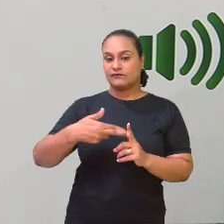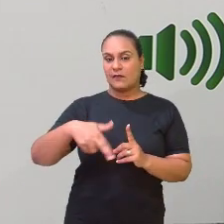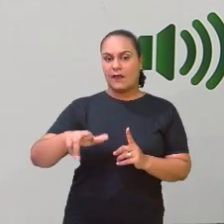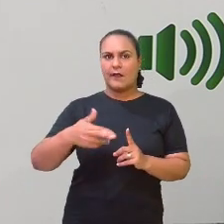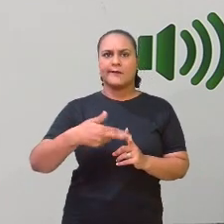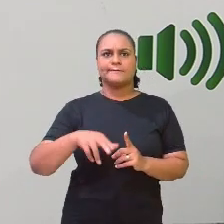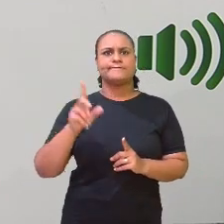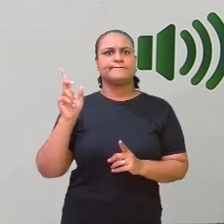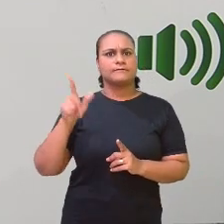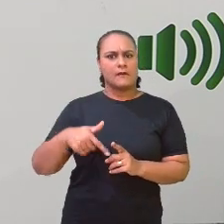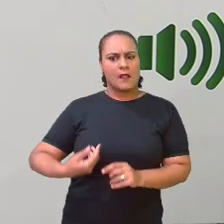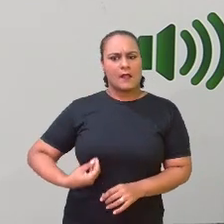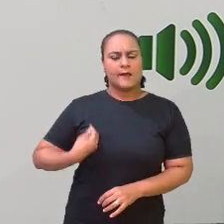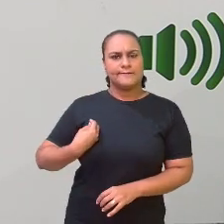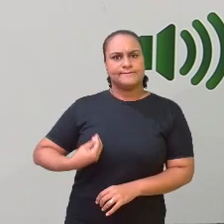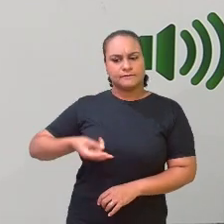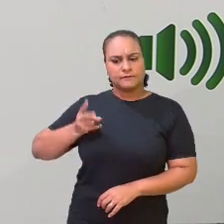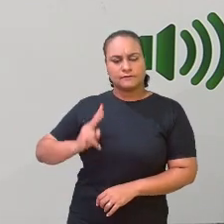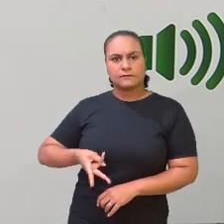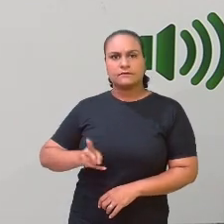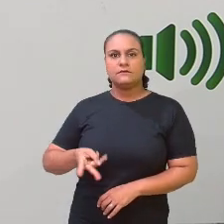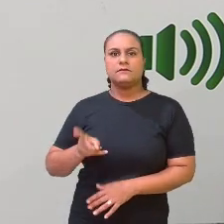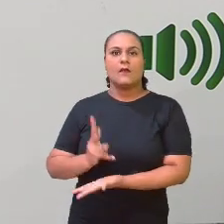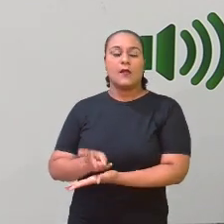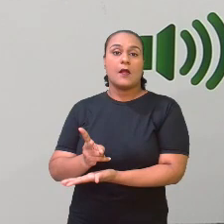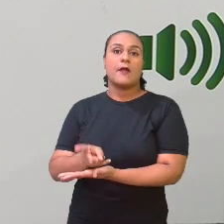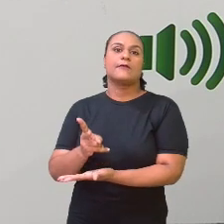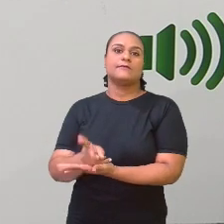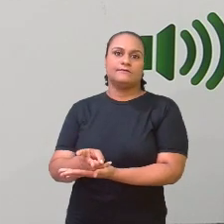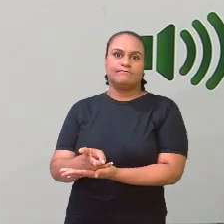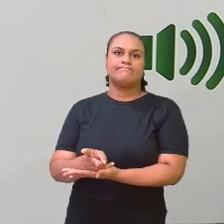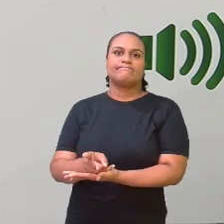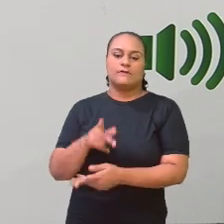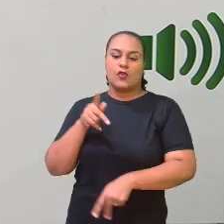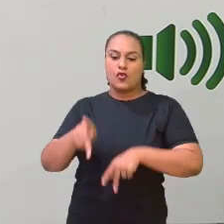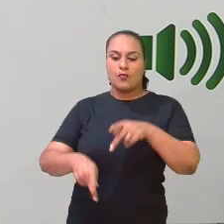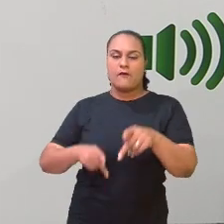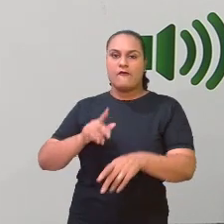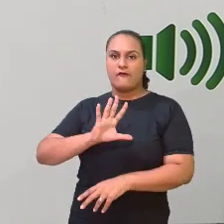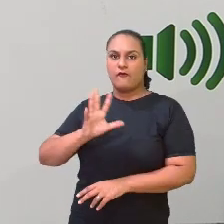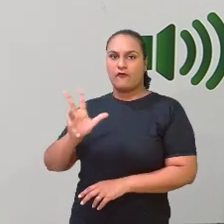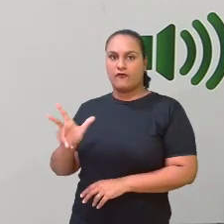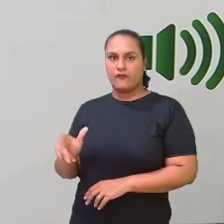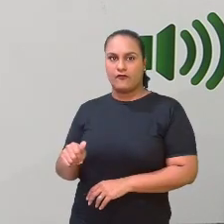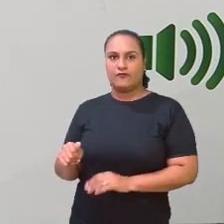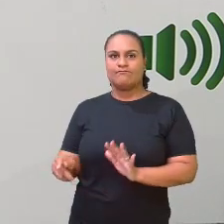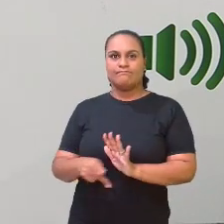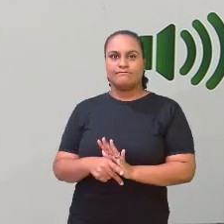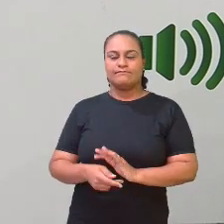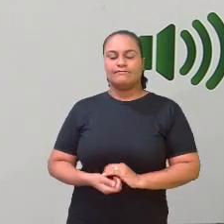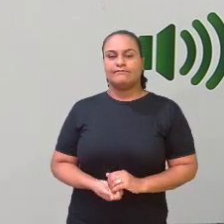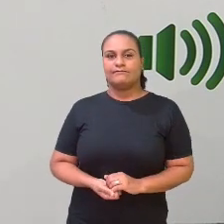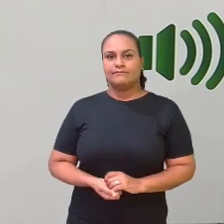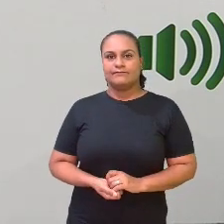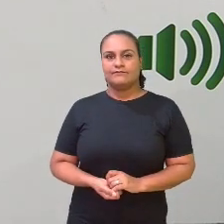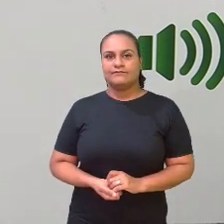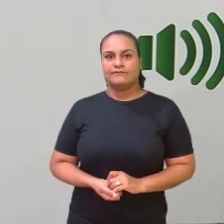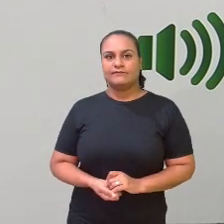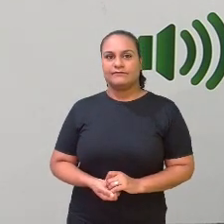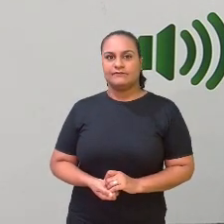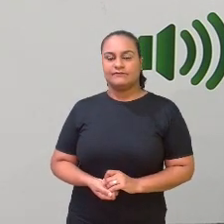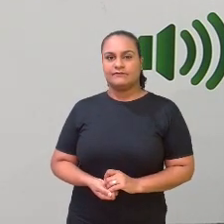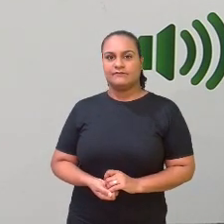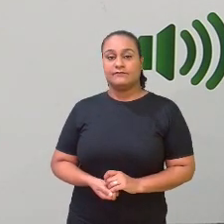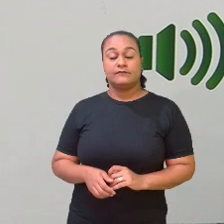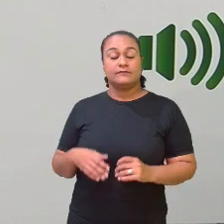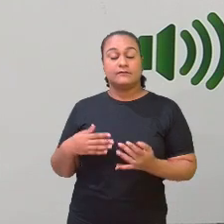é uma presença muito constante nesses povos africanos, tá certo? E aí a gente avança um pouco mais